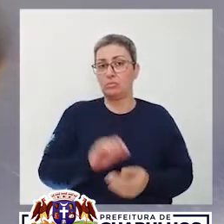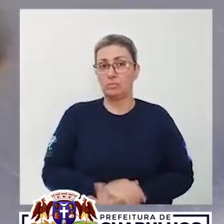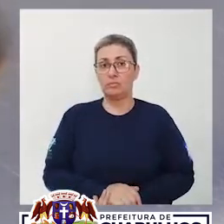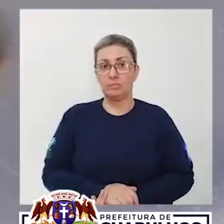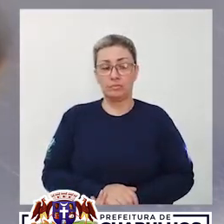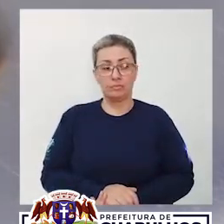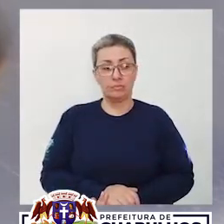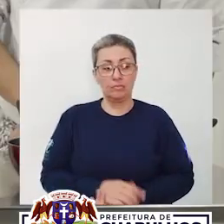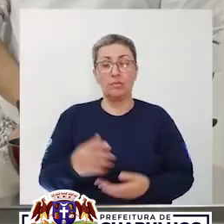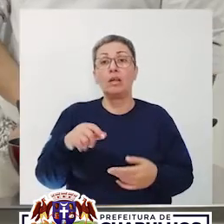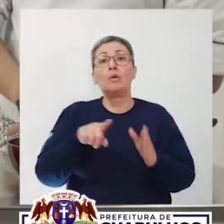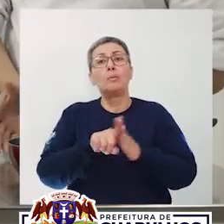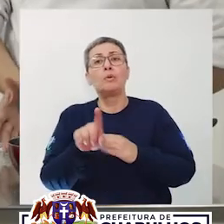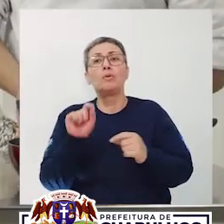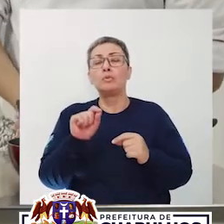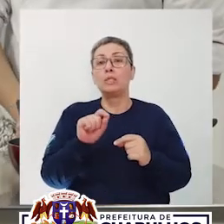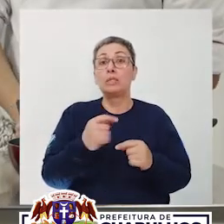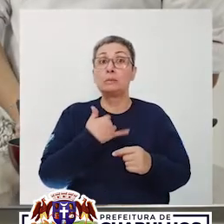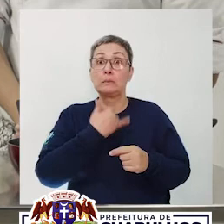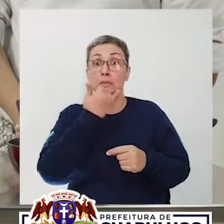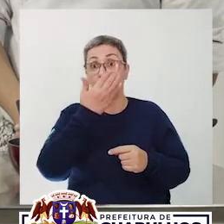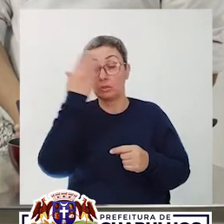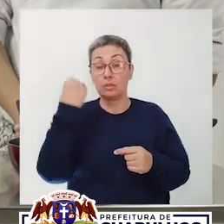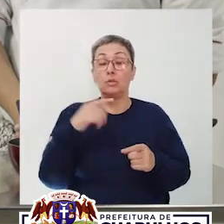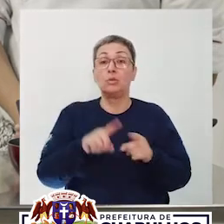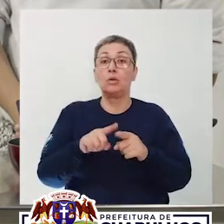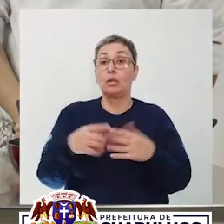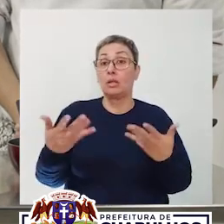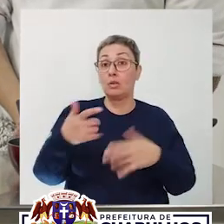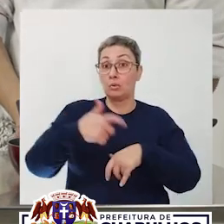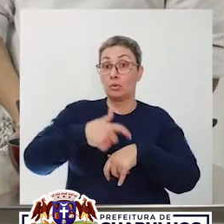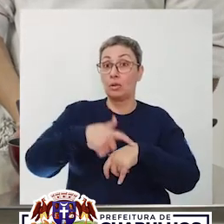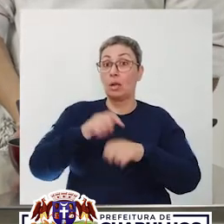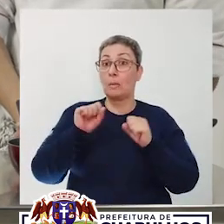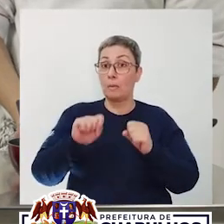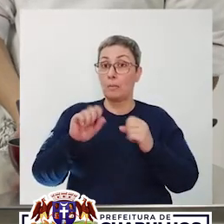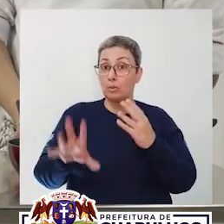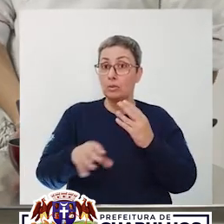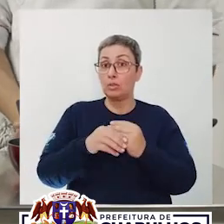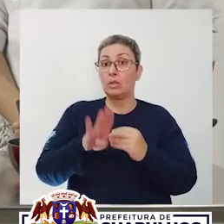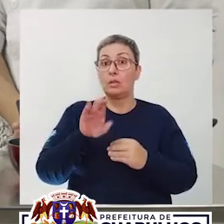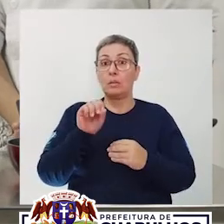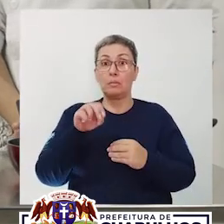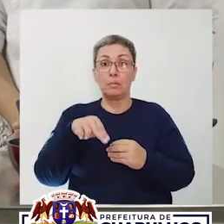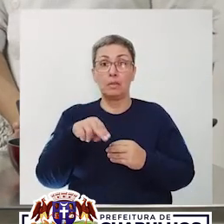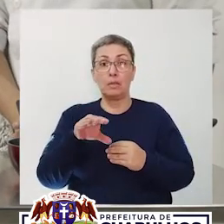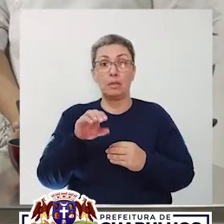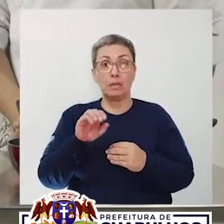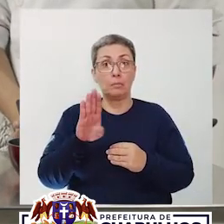usar. Nuri, uma pergunta que eu não posso deixar de fazer. Nessa hora, pode acrescentar bacon?